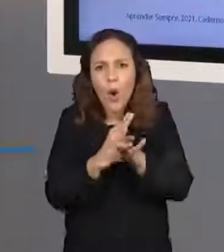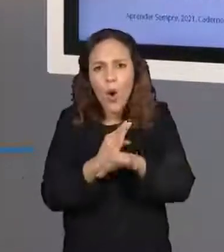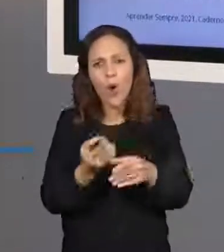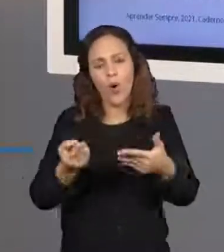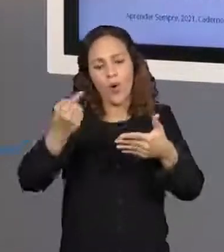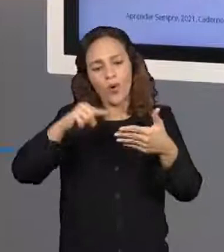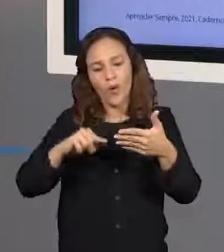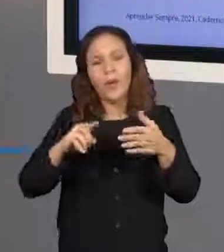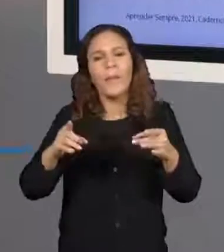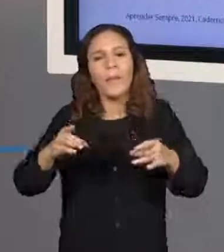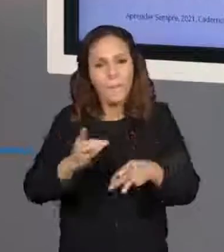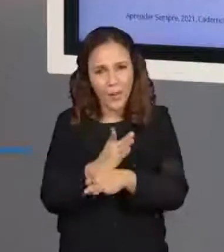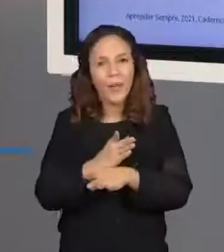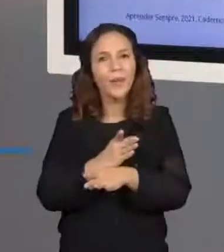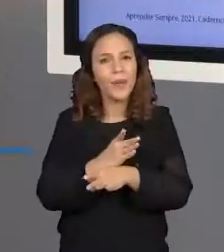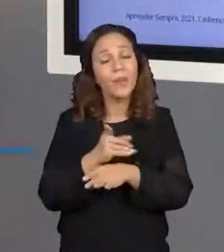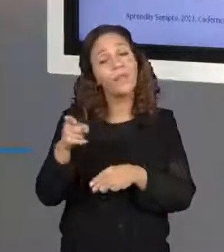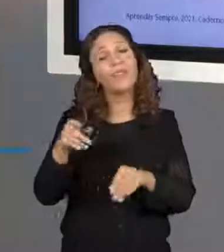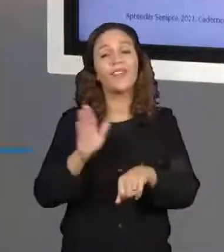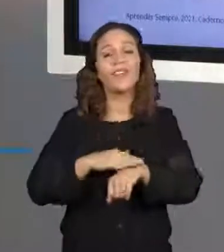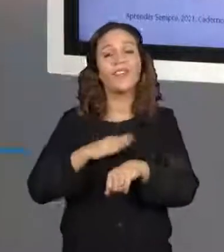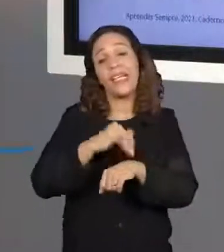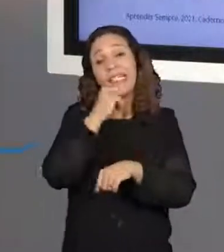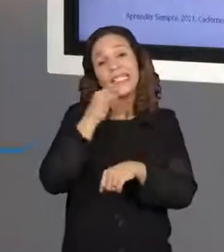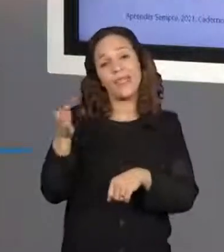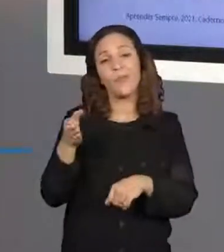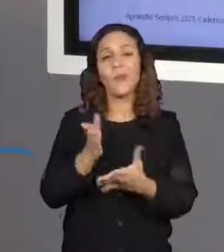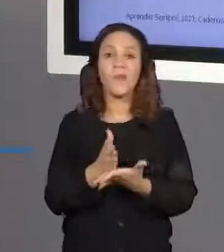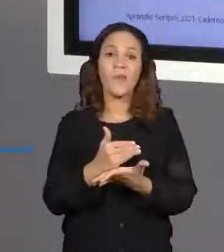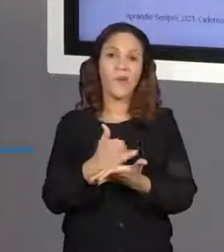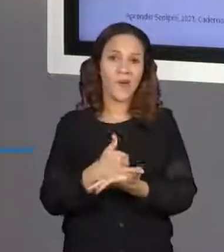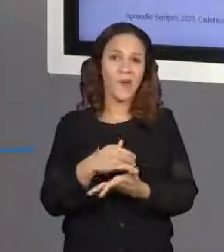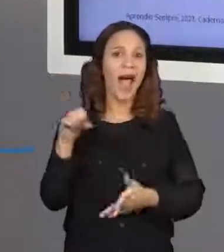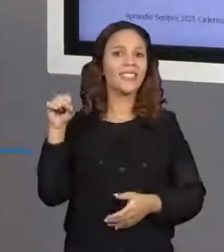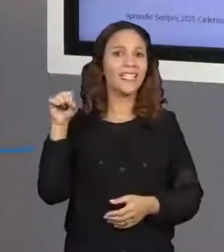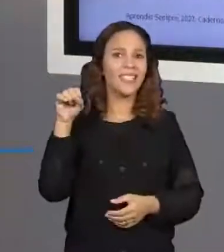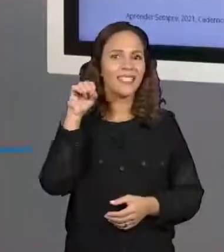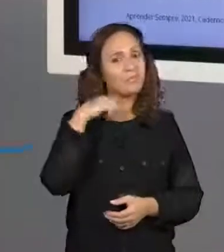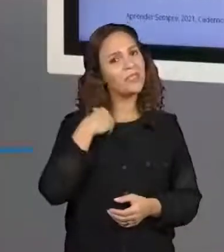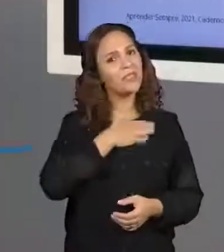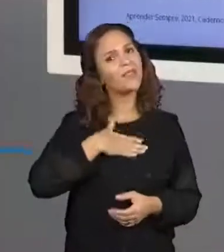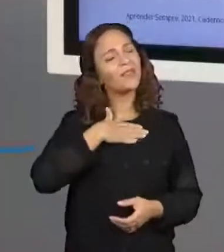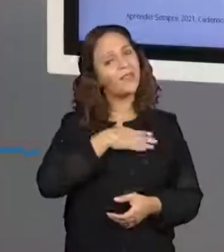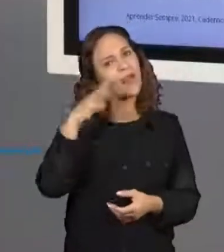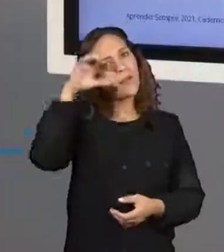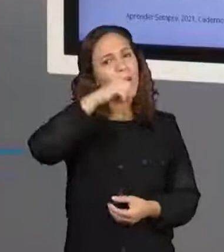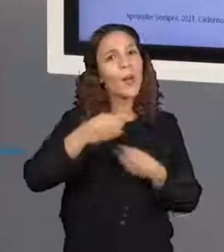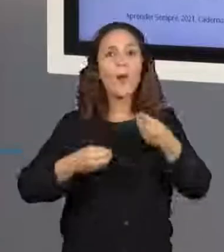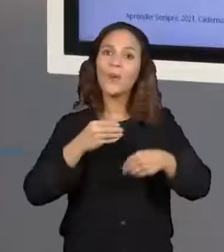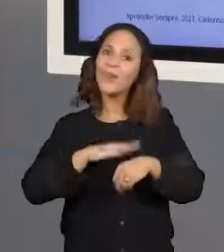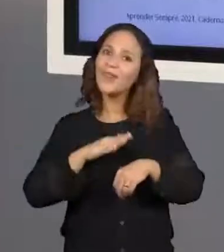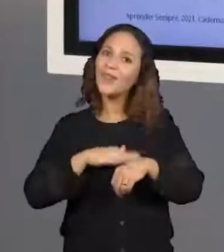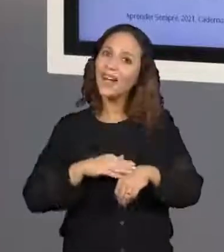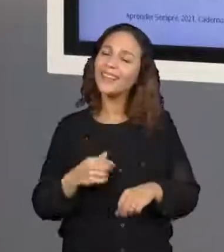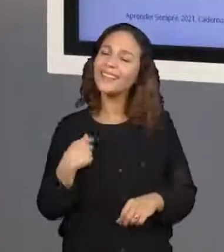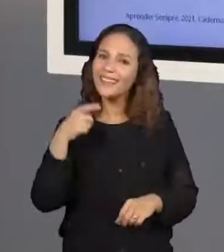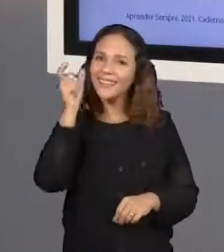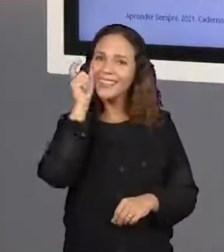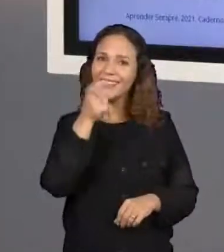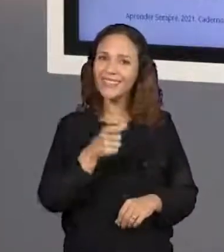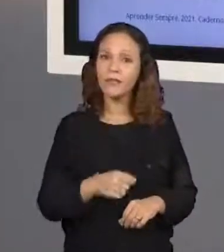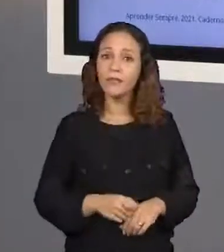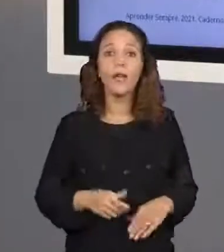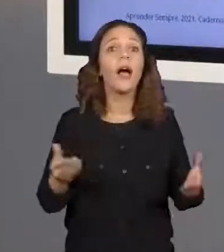receita, no caso aqui, o bolo de cenoura. Gostei muito de aprender aí como se faz o bolo de cenoura. E